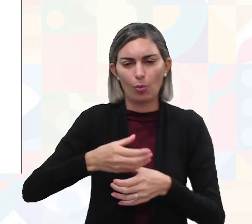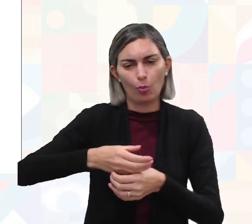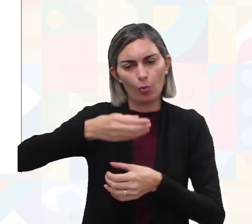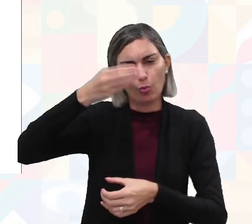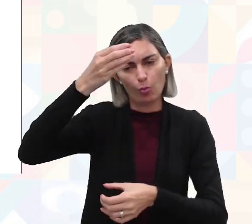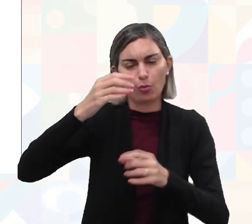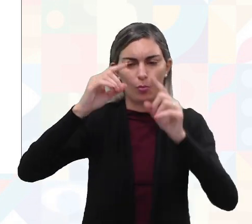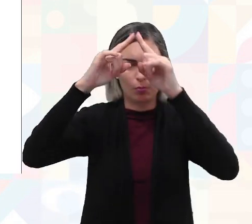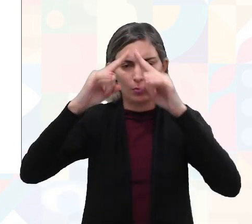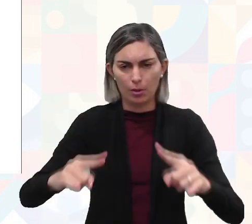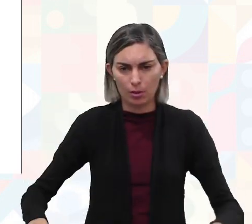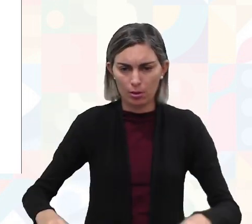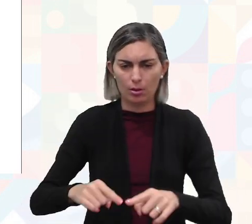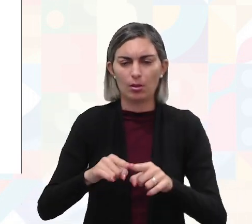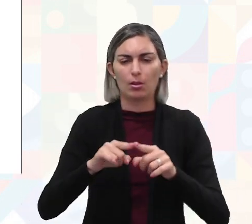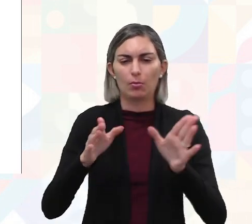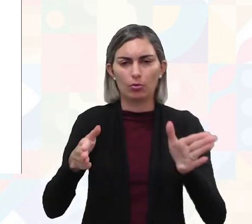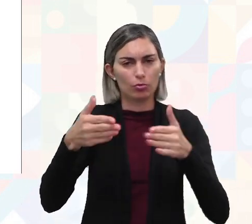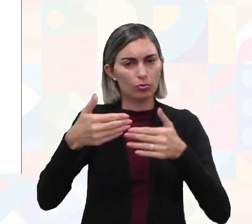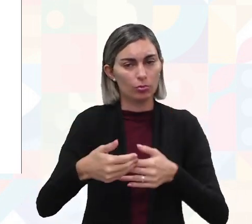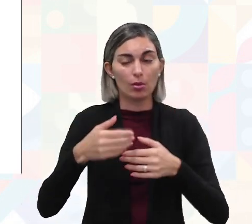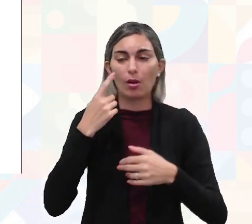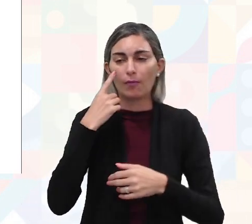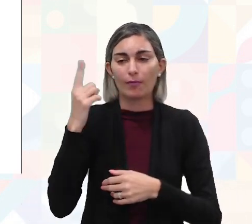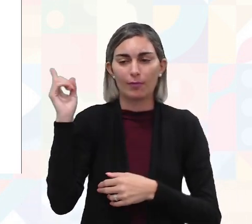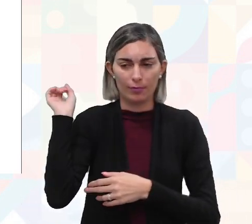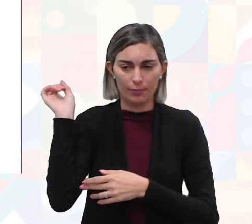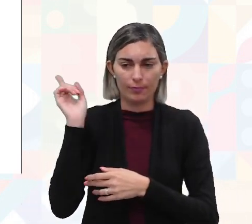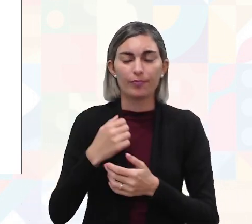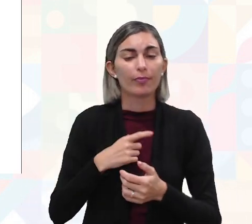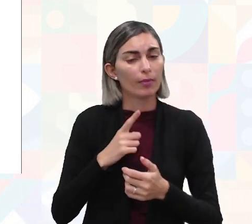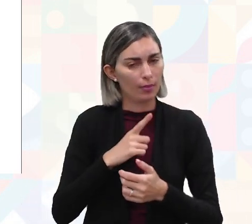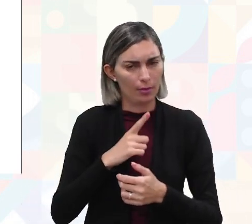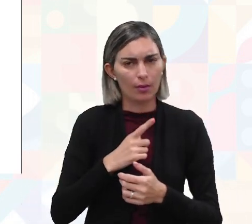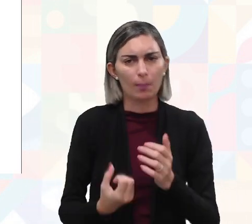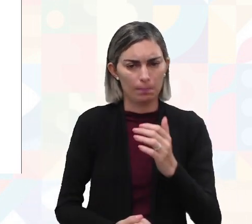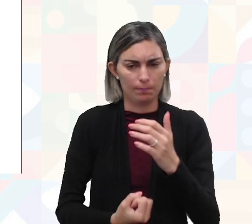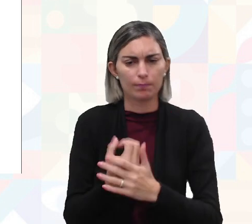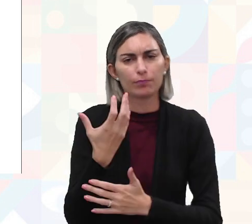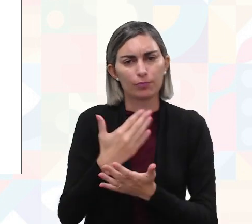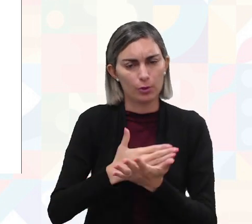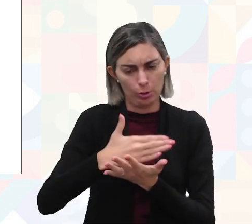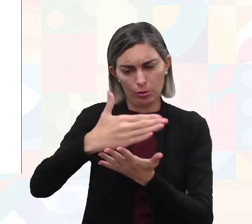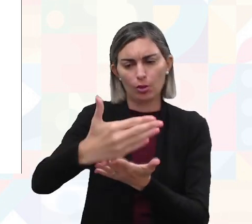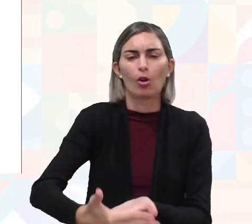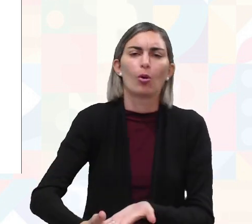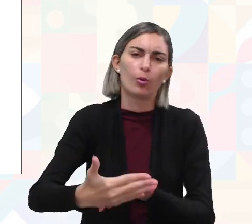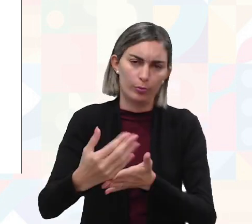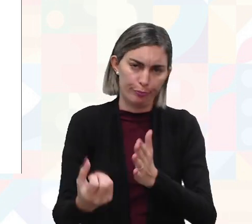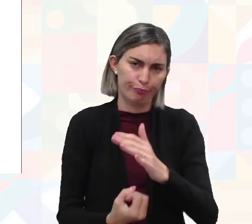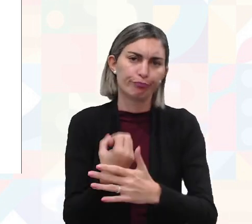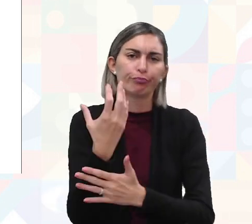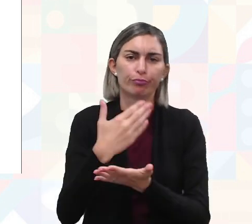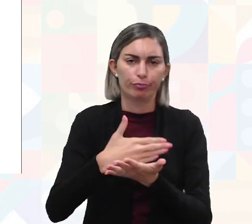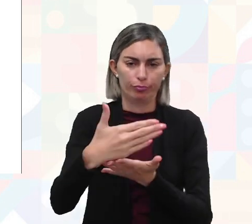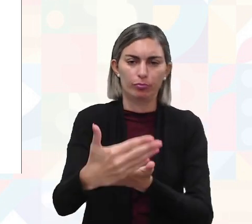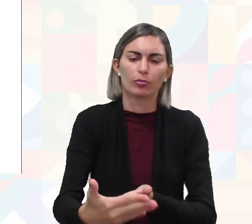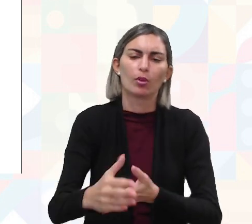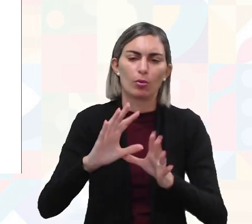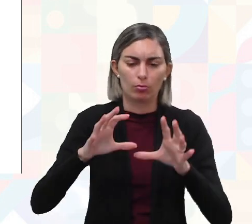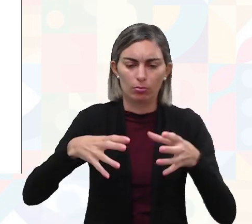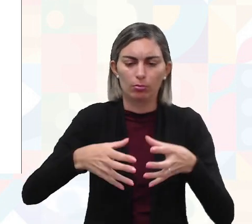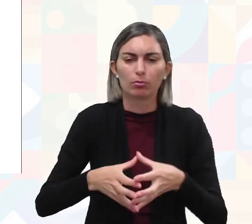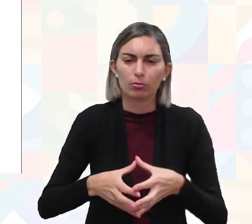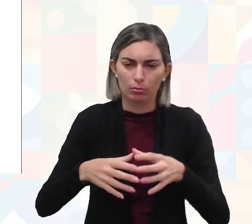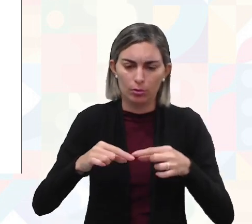cone, a pirâmide. Então, essas formas, elas são, né, originadas, elas surgem a partir desse